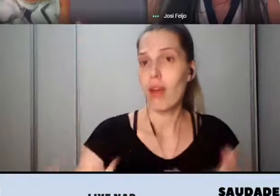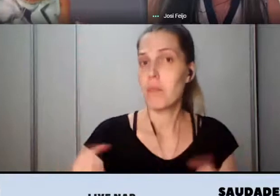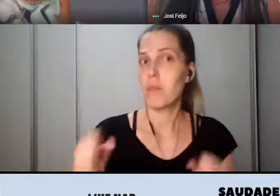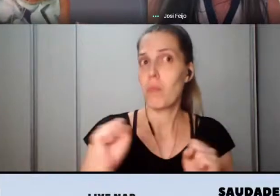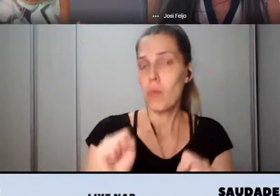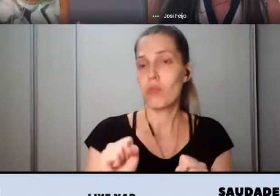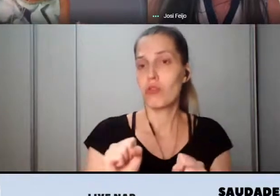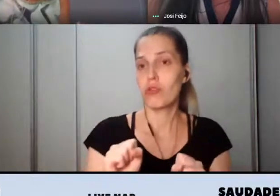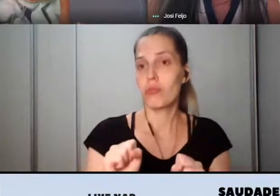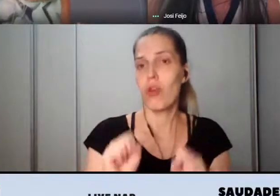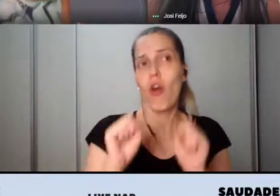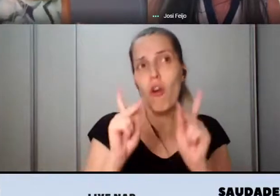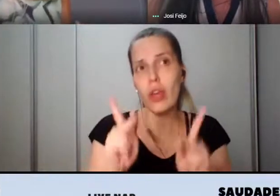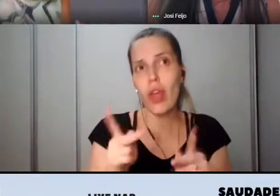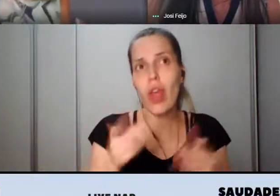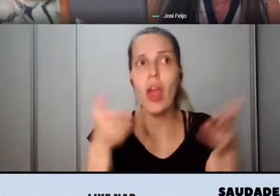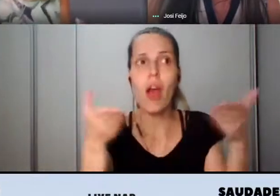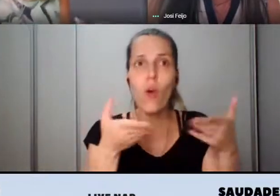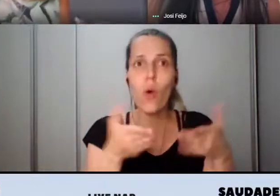ser feito agora, né?